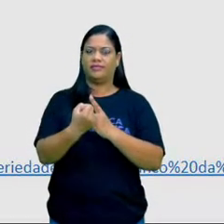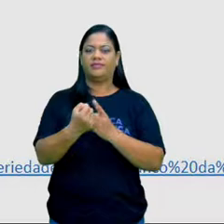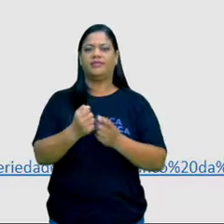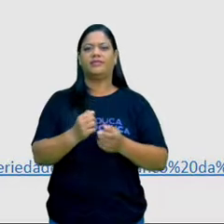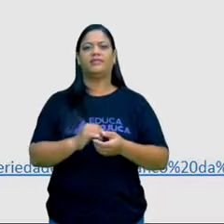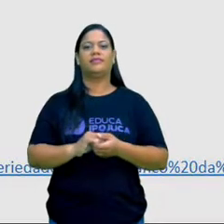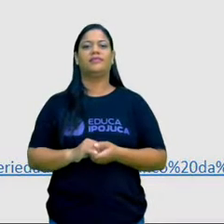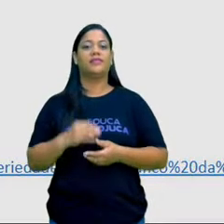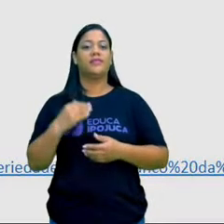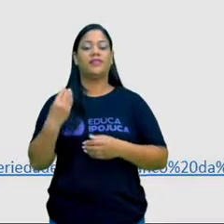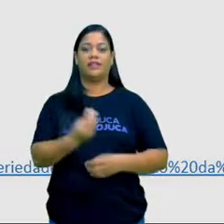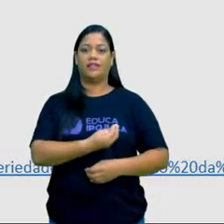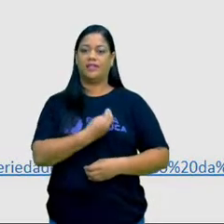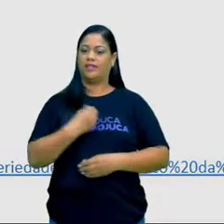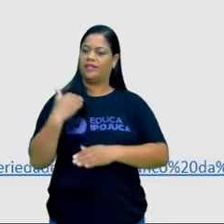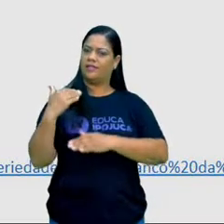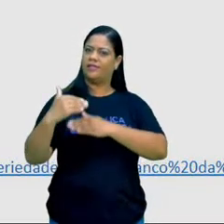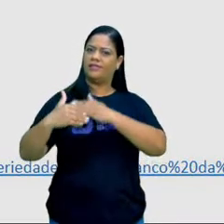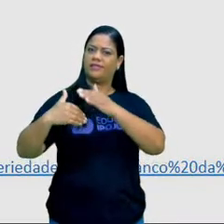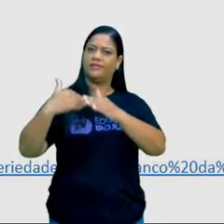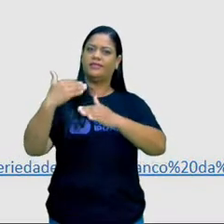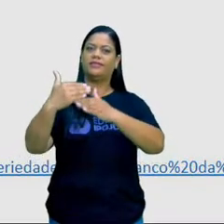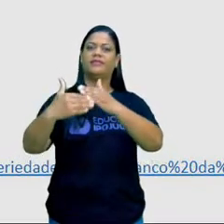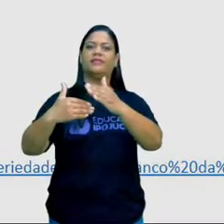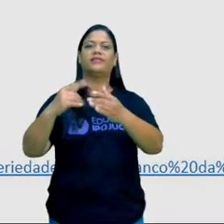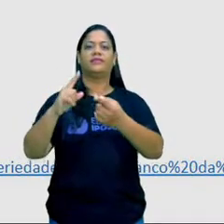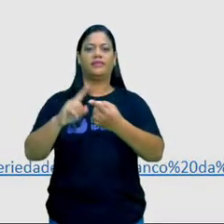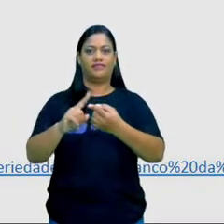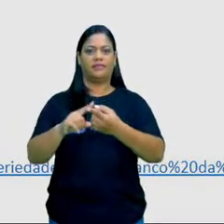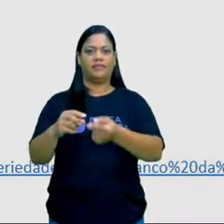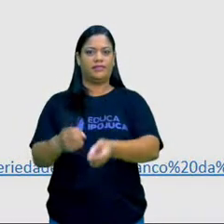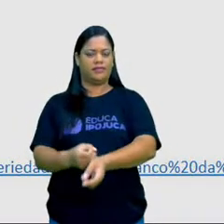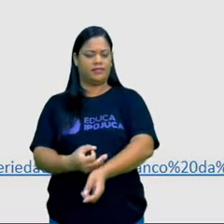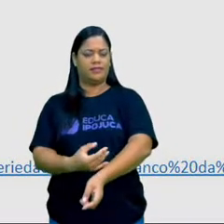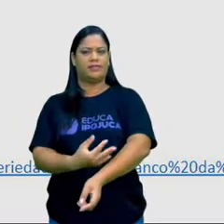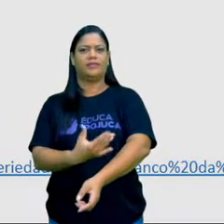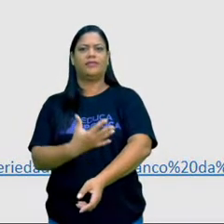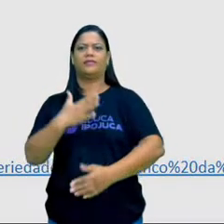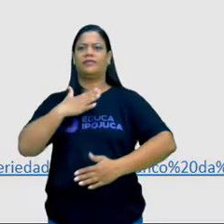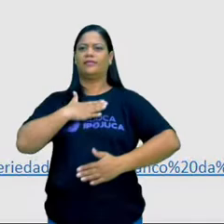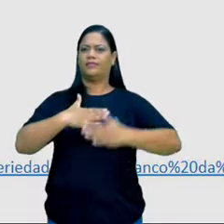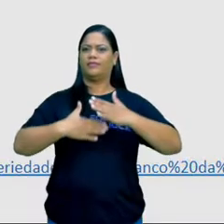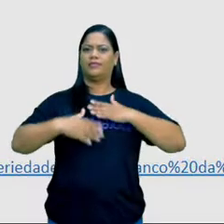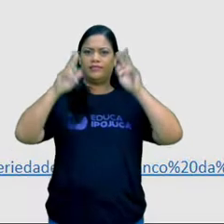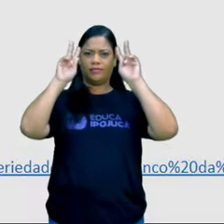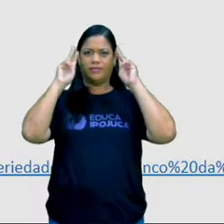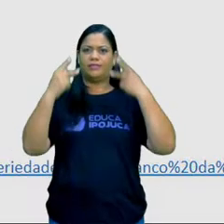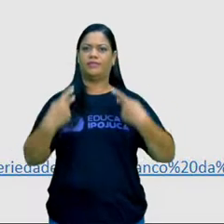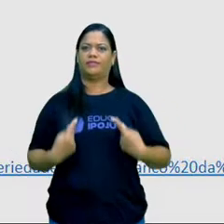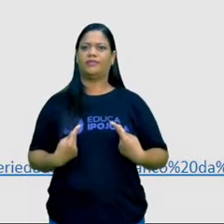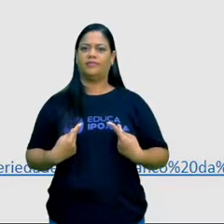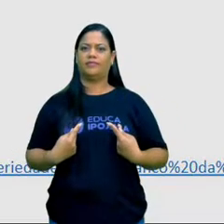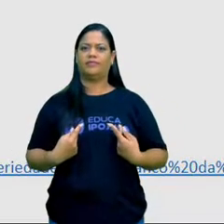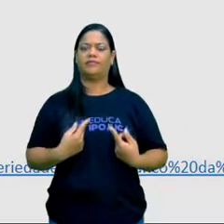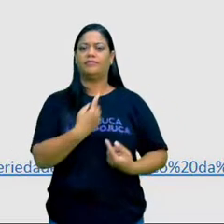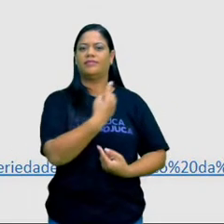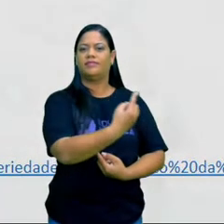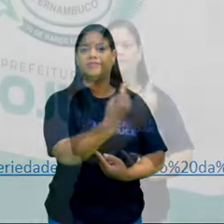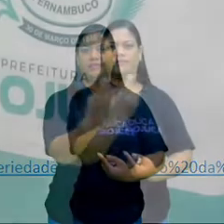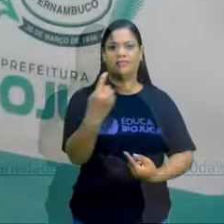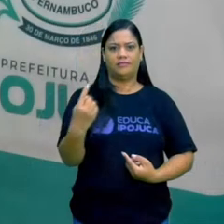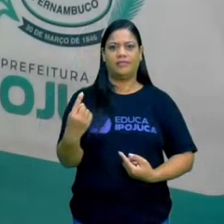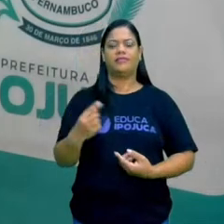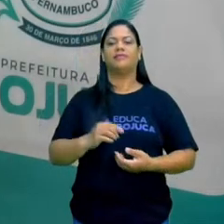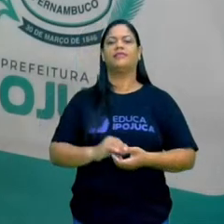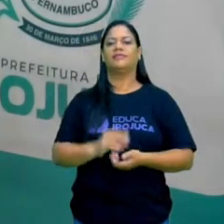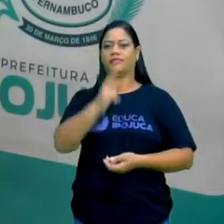durante toda a vida e também fixam as reações psicológicas que norteiam tendências individuais. Isso quer dizer que